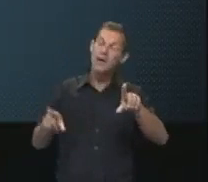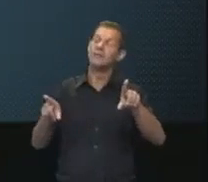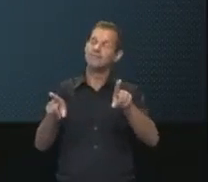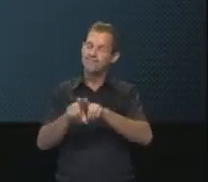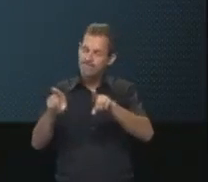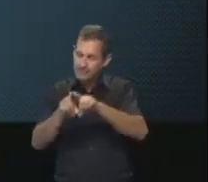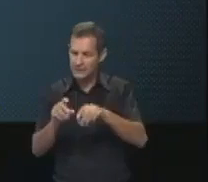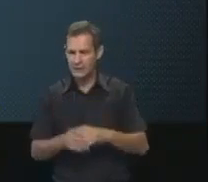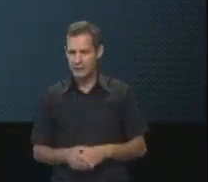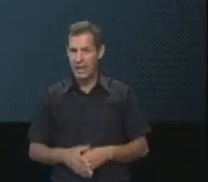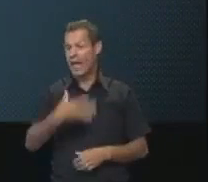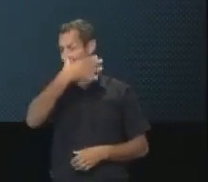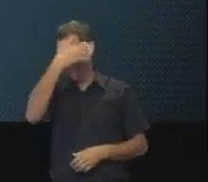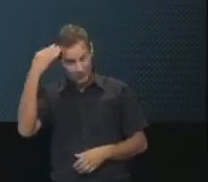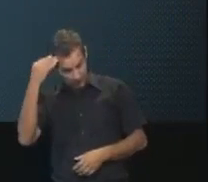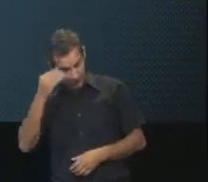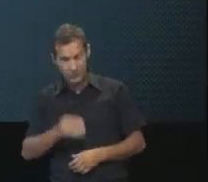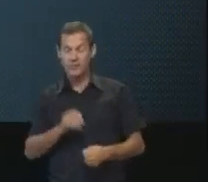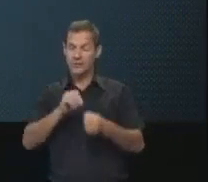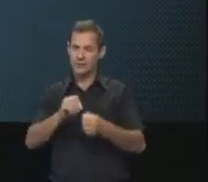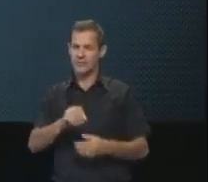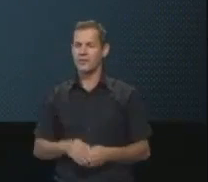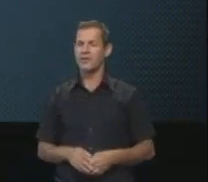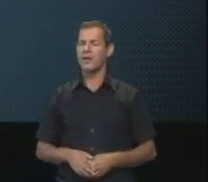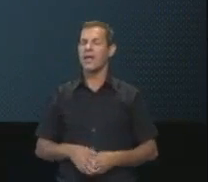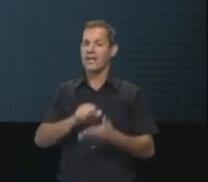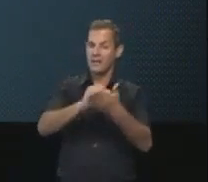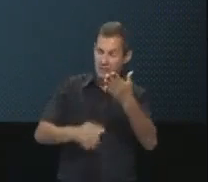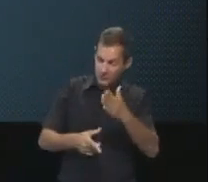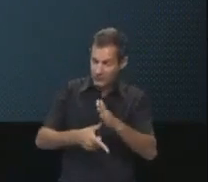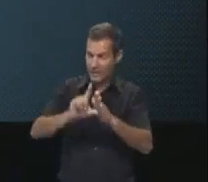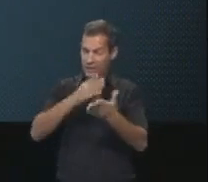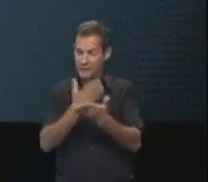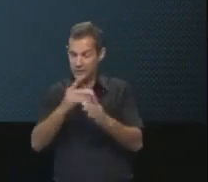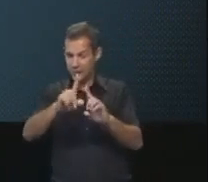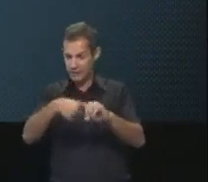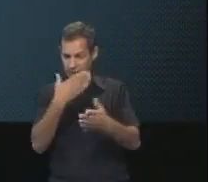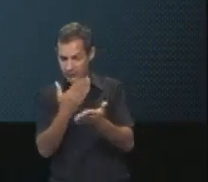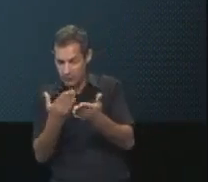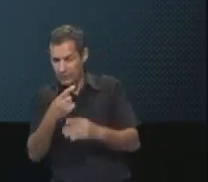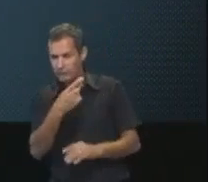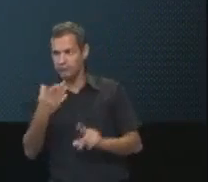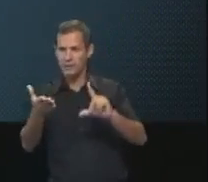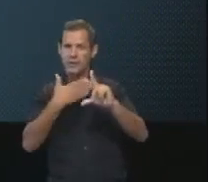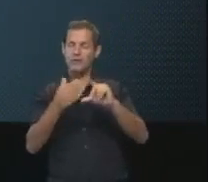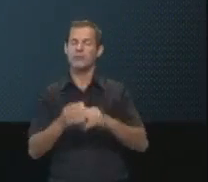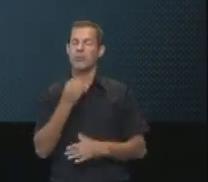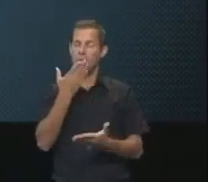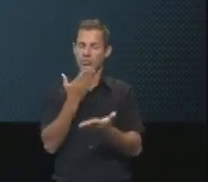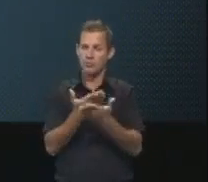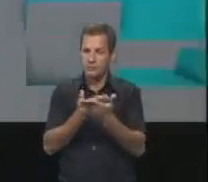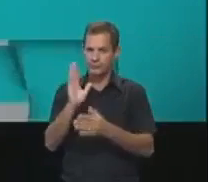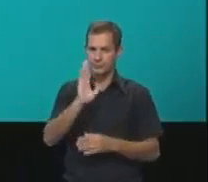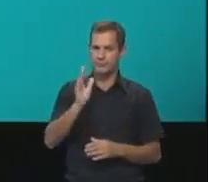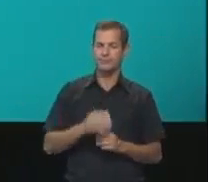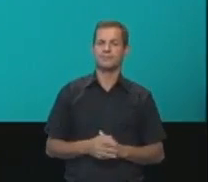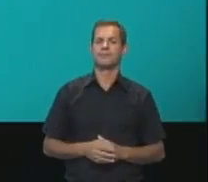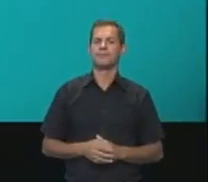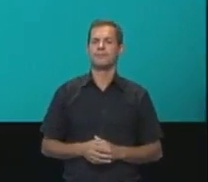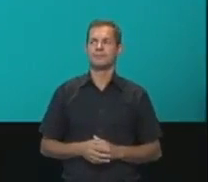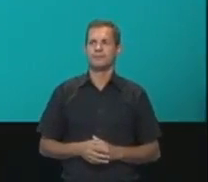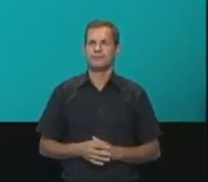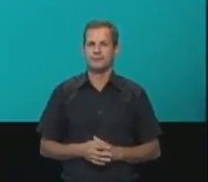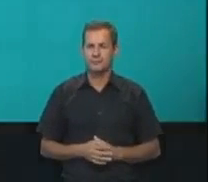ambiente virtual. E não se esqueça de fazer os questionários das pré- e pós-aulas de cada sessão. Bons estudos!